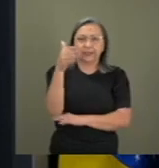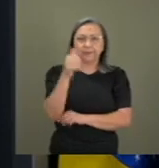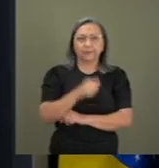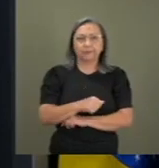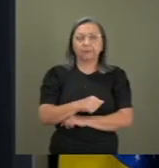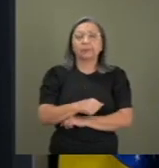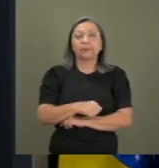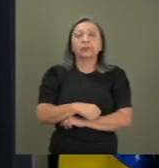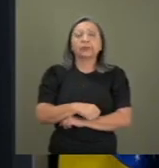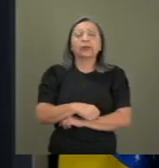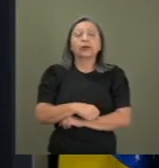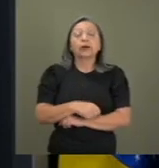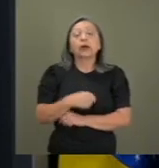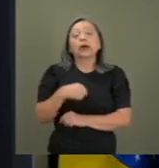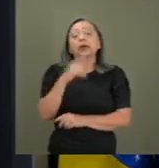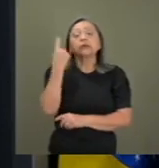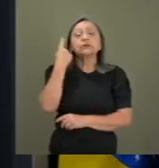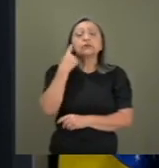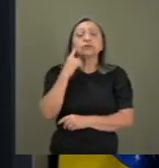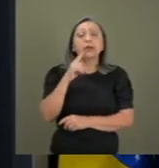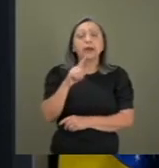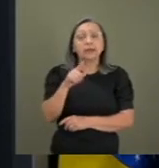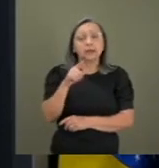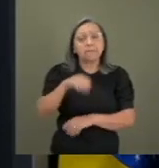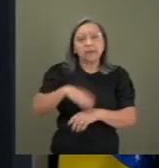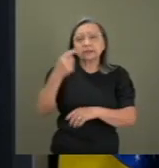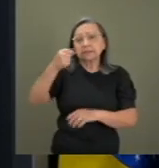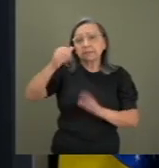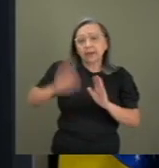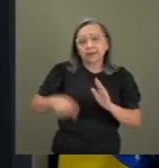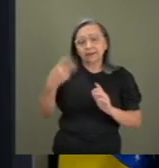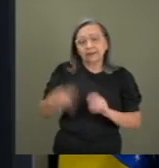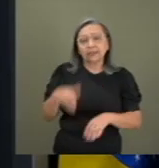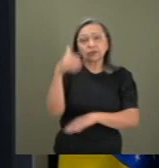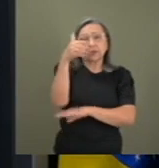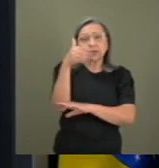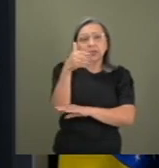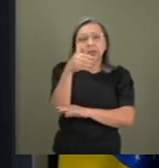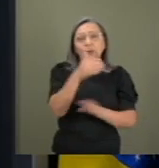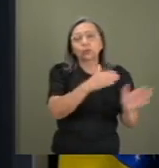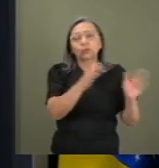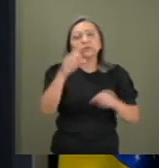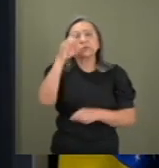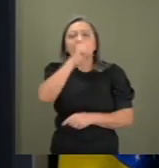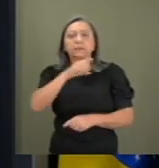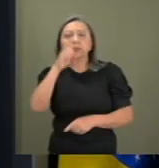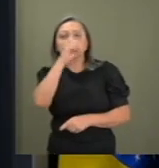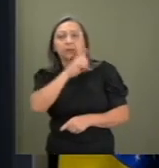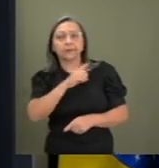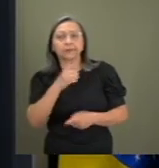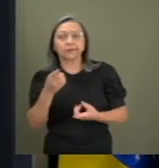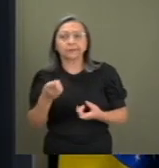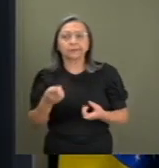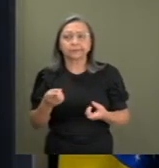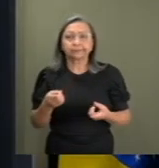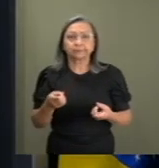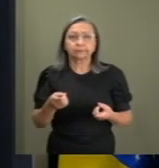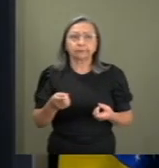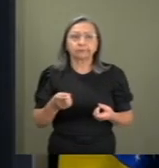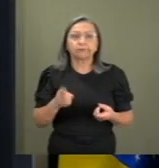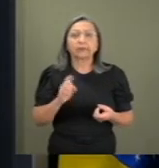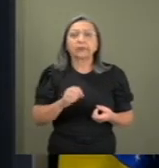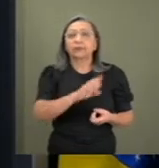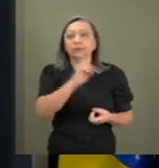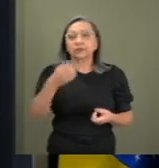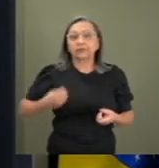A estadia mais barata do hotel, no final de semana em que estavam